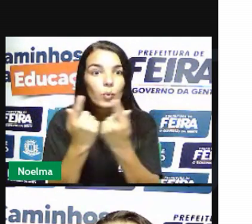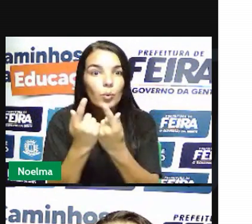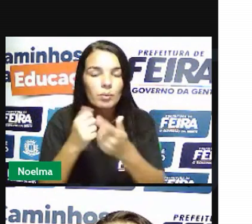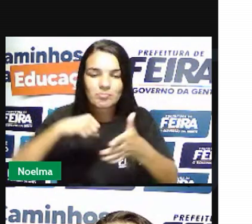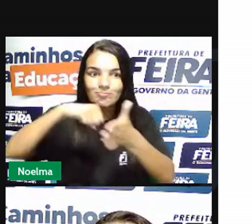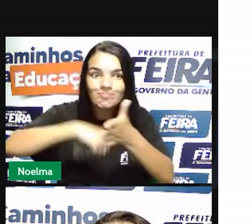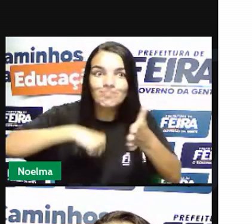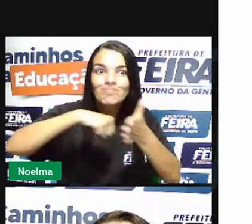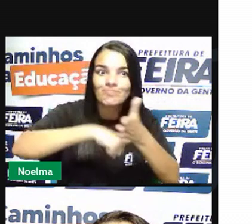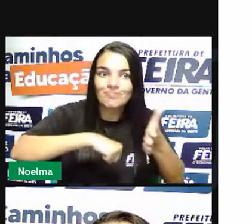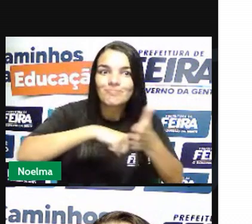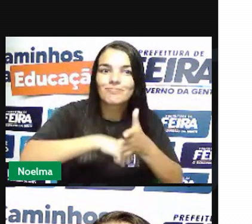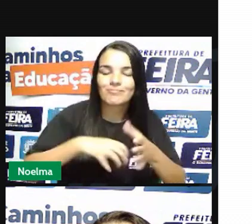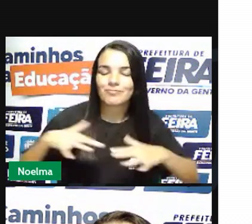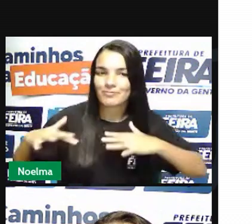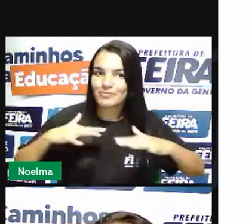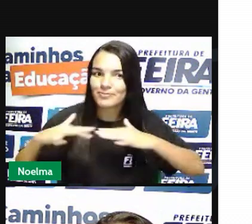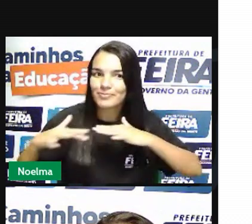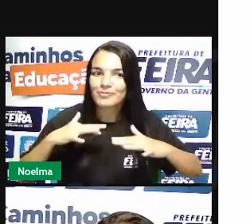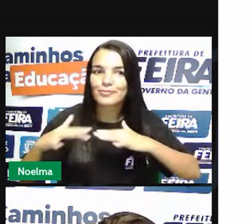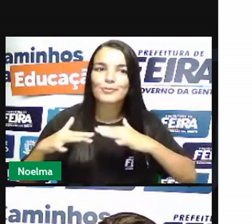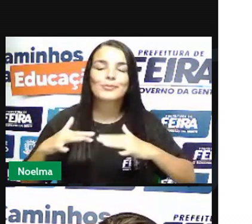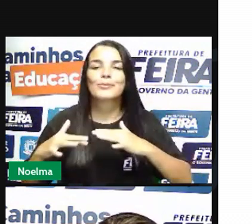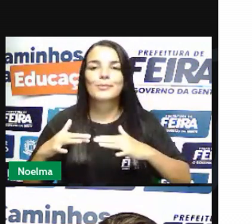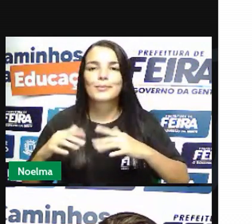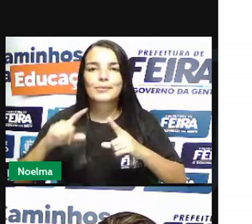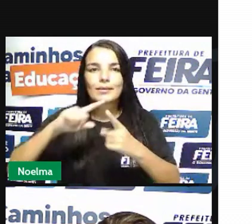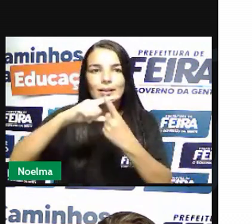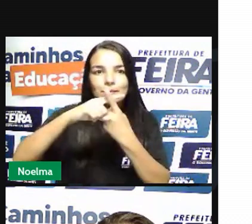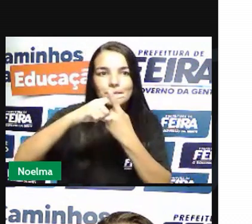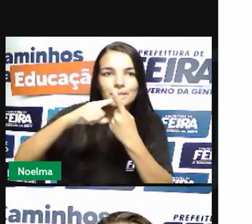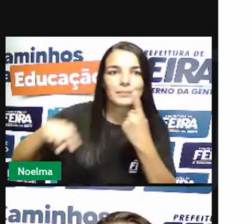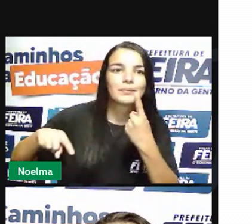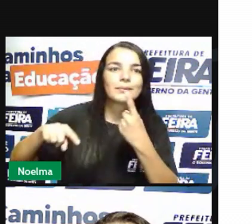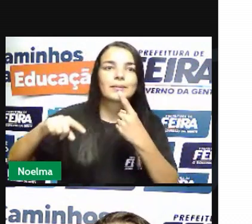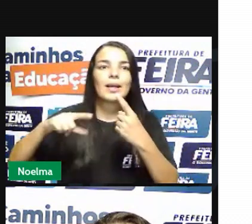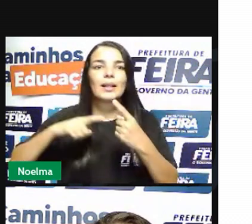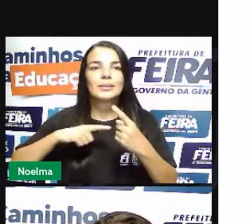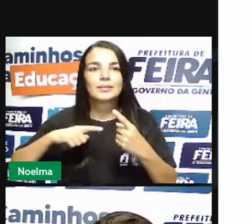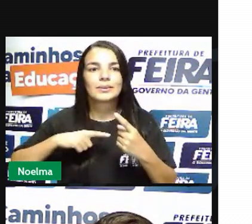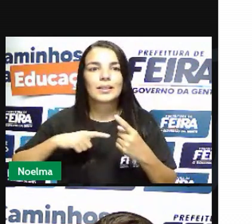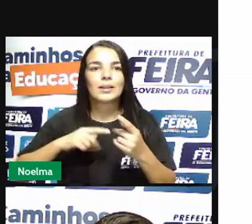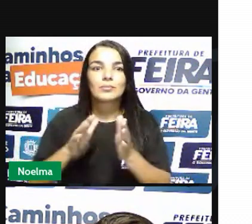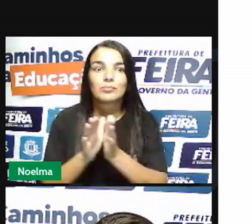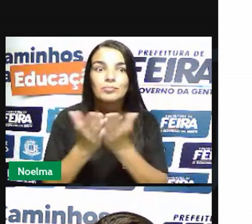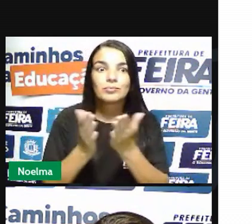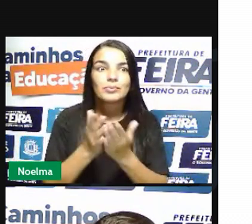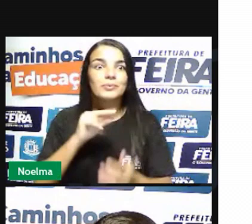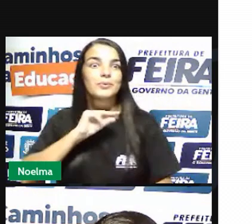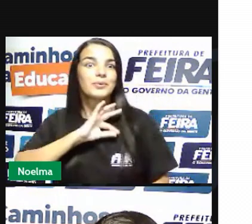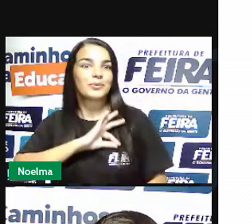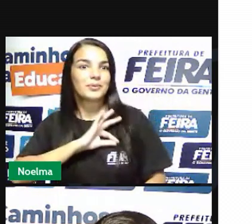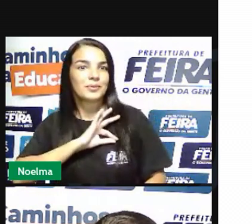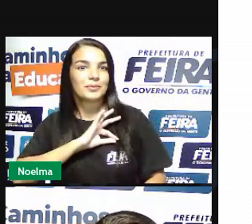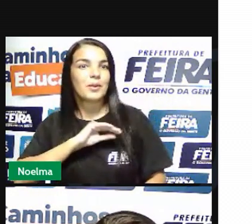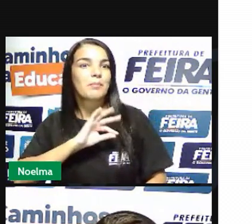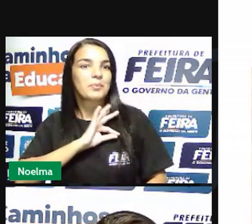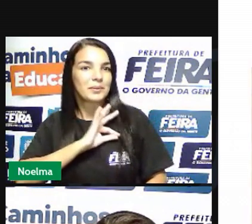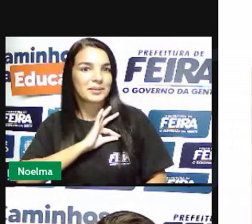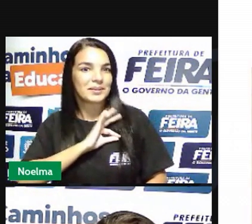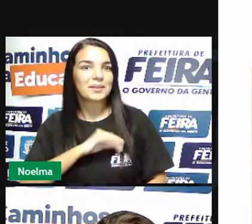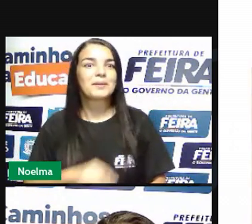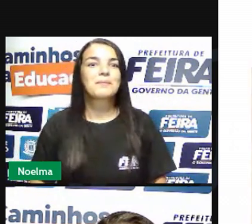com o movimento, mais da metade dessas pessoas eram soldados.